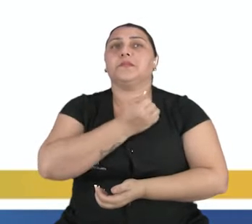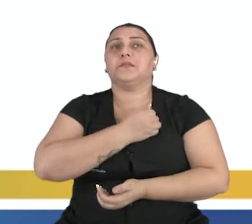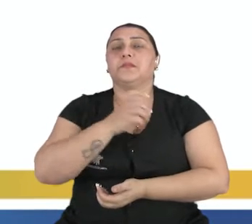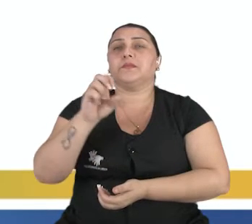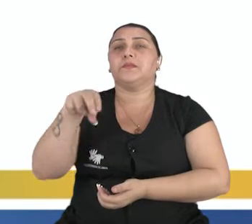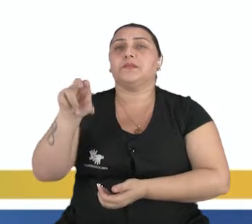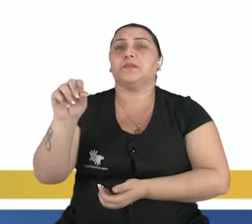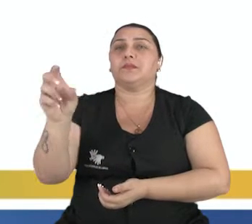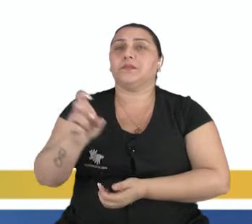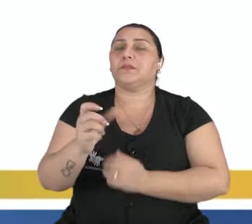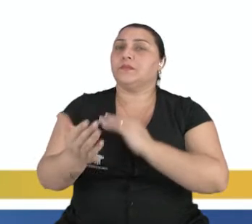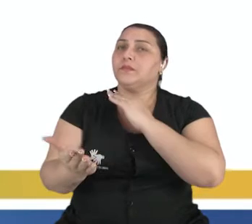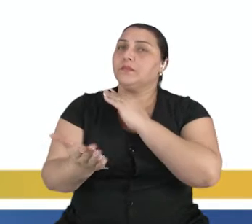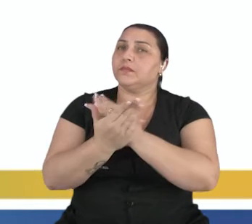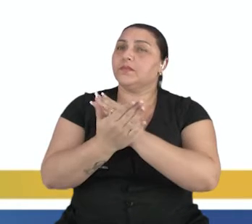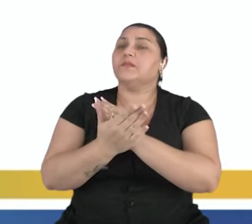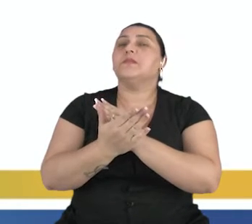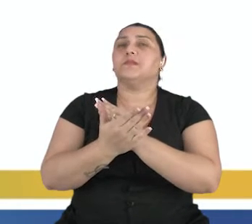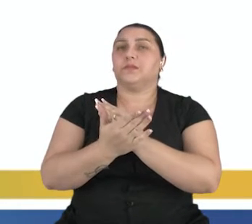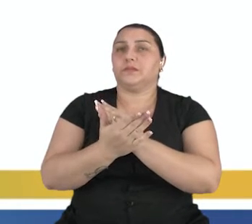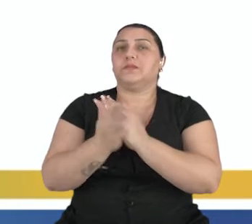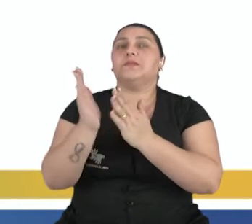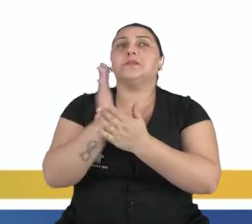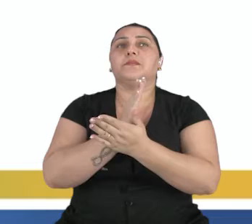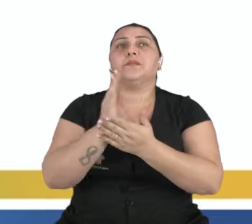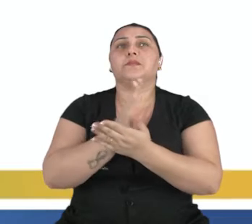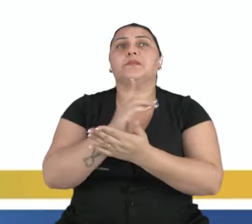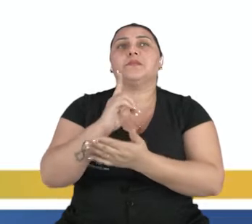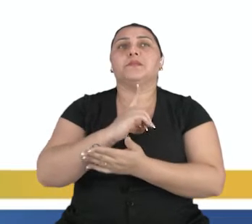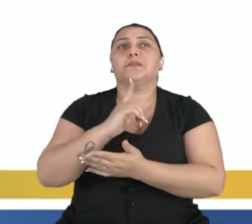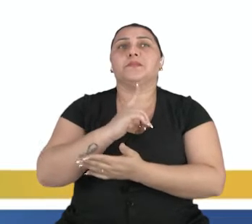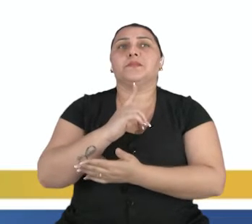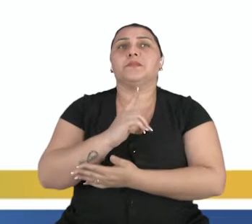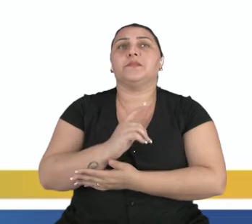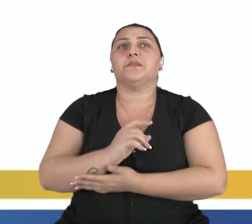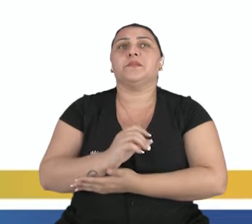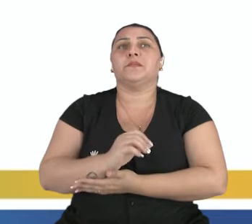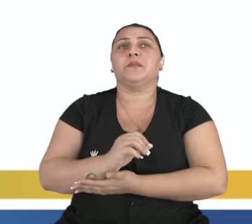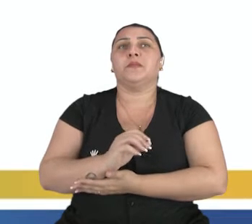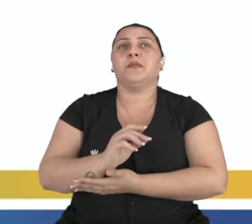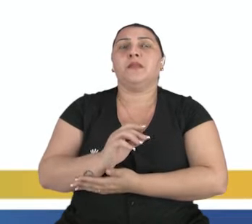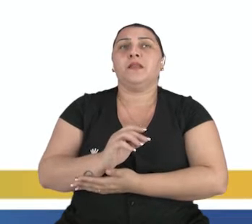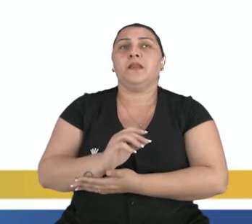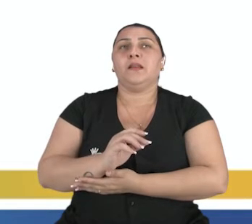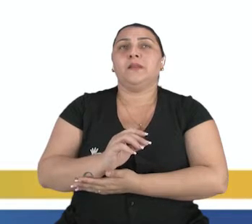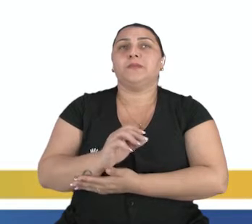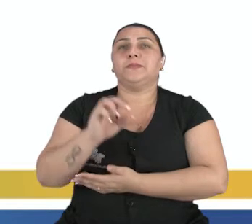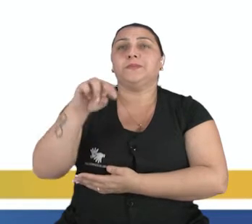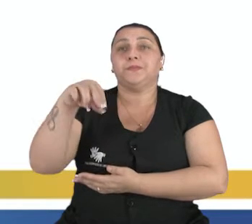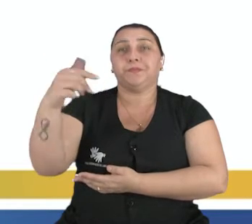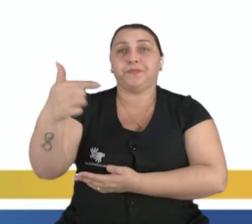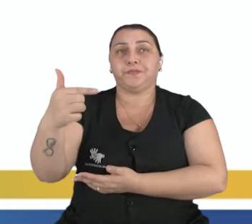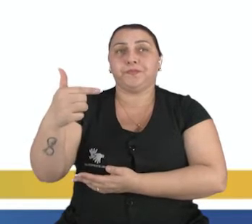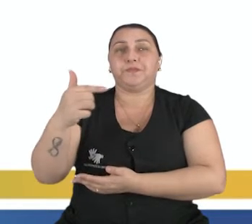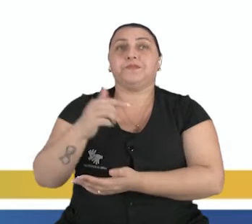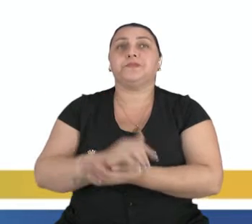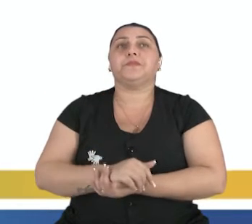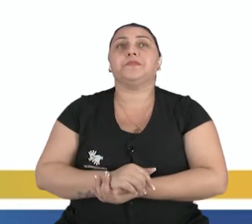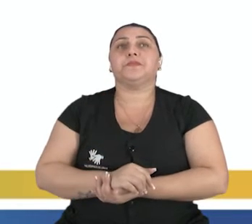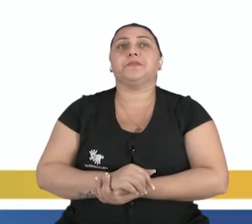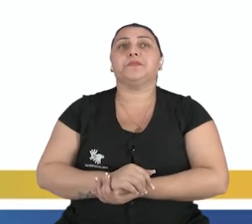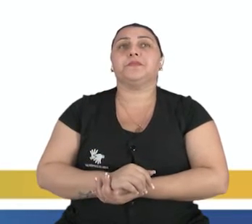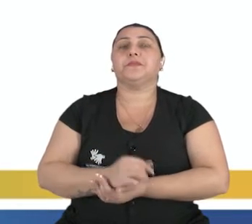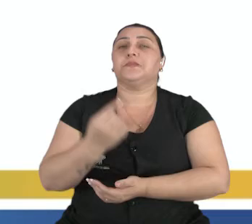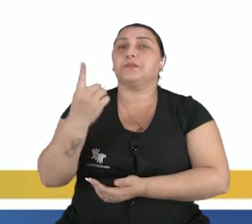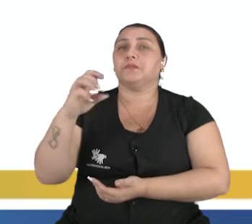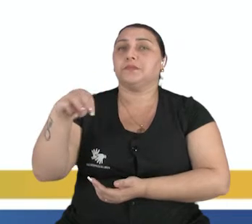que vai nos ajudar em determinadas reações. Aqui nós temos uma molécula de N2, né, gasoso, que vai